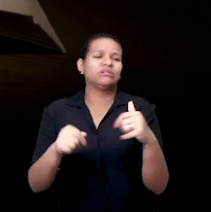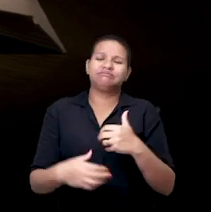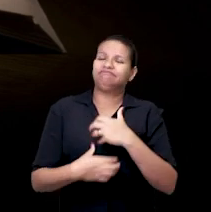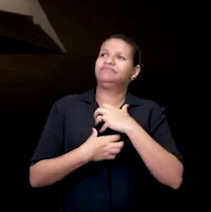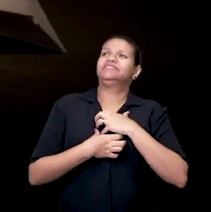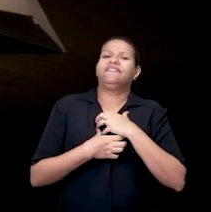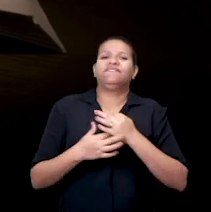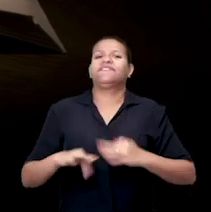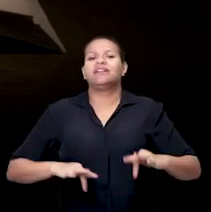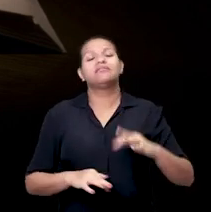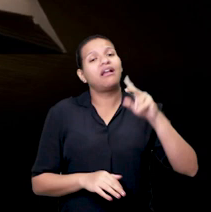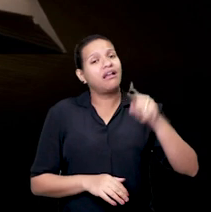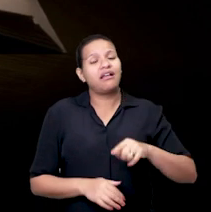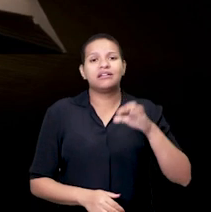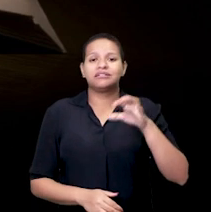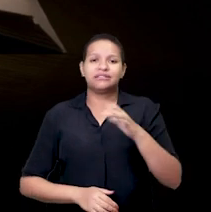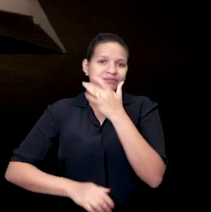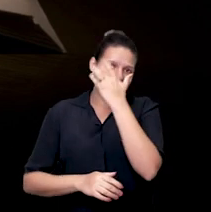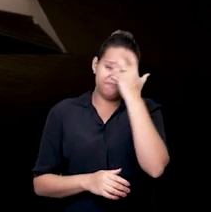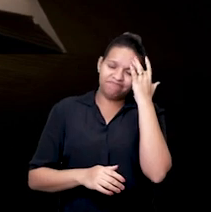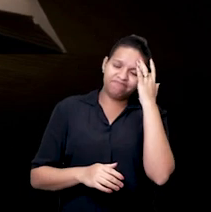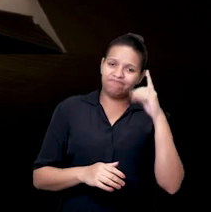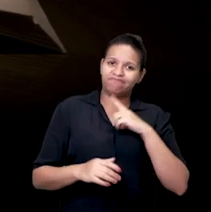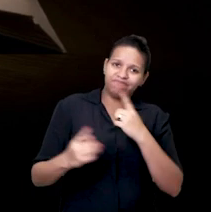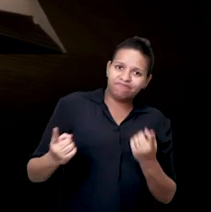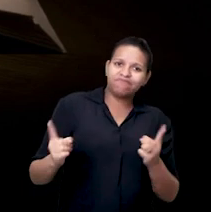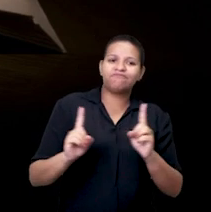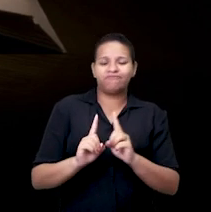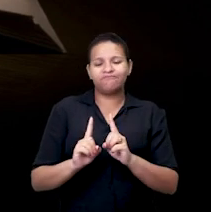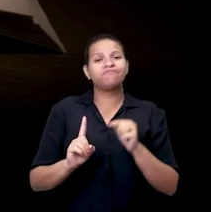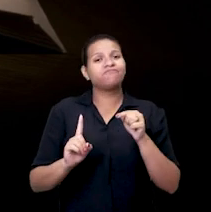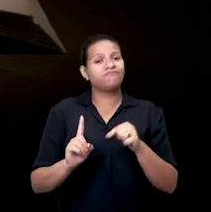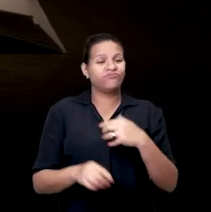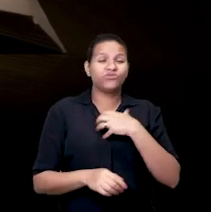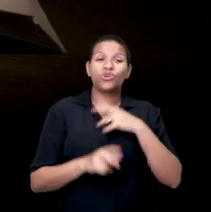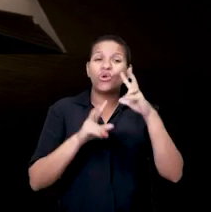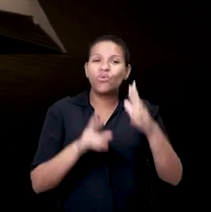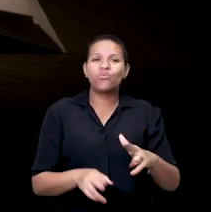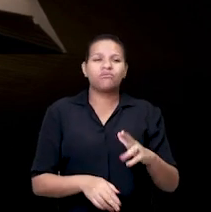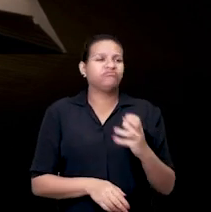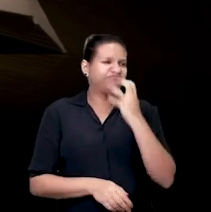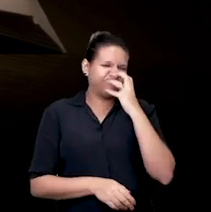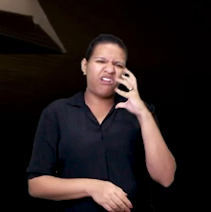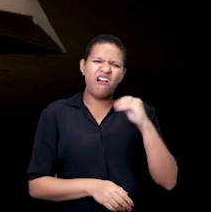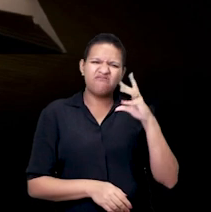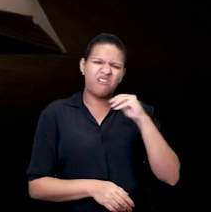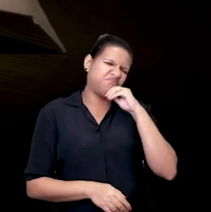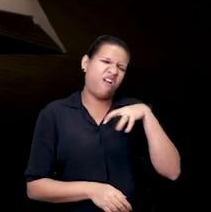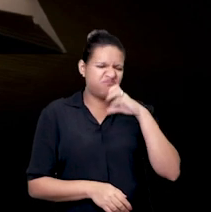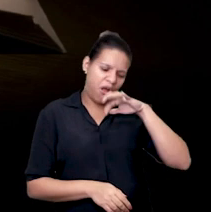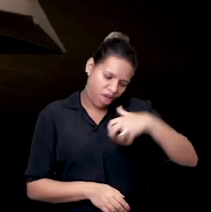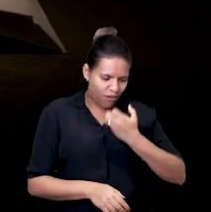aquele que emprega um tolo ou um embriagado. Um cão que volta ao seu vômito, tal é o louco que